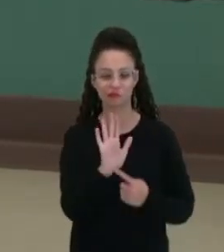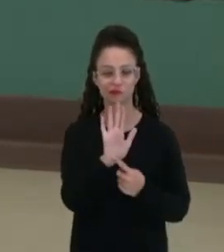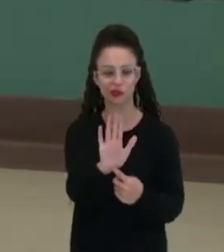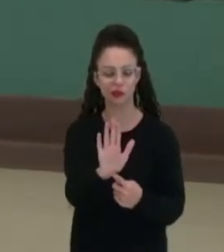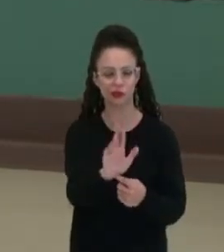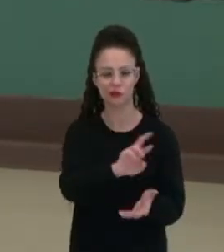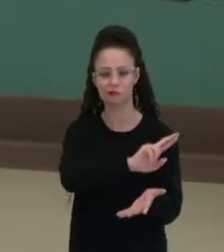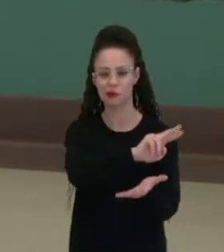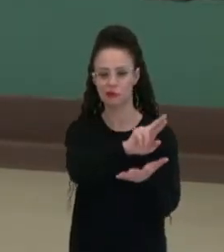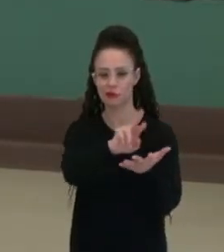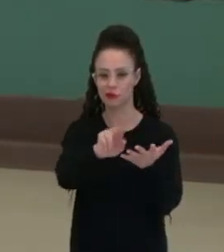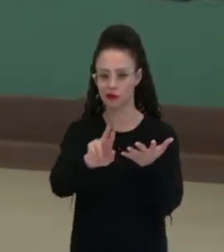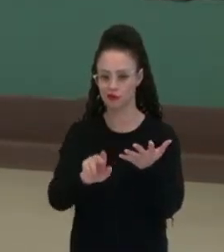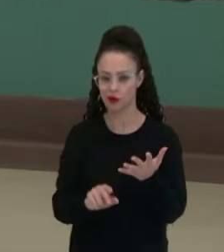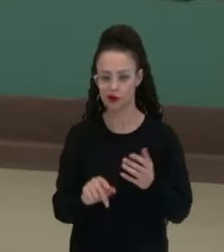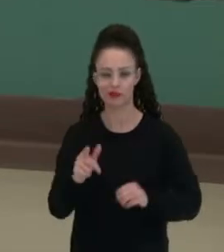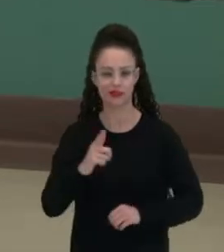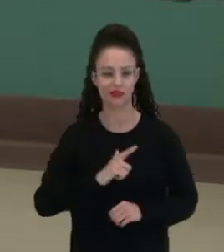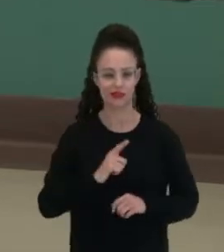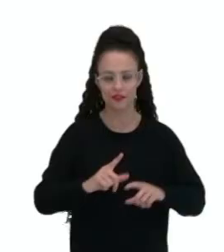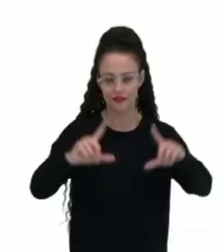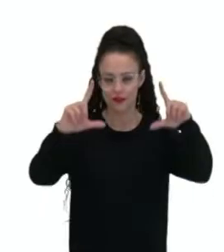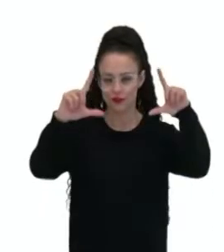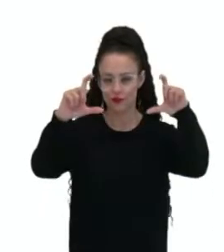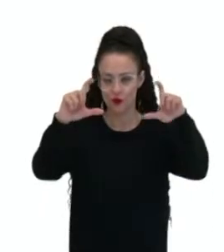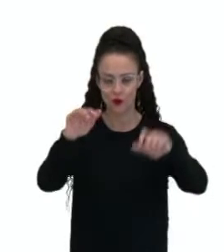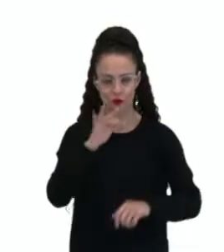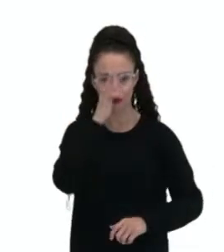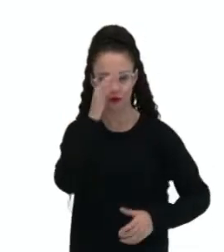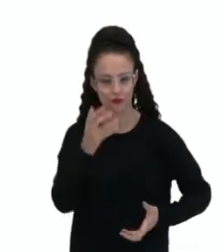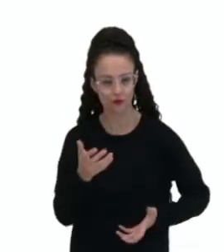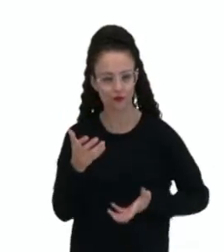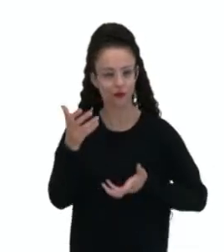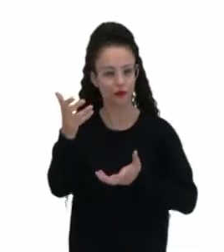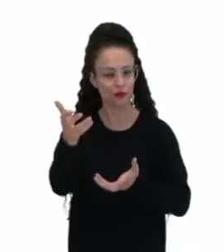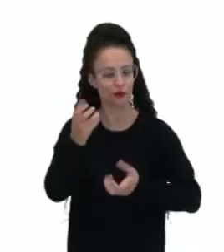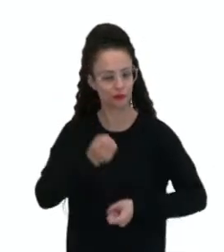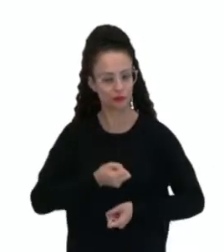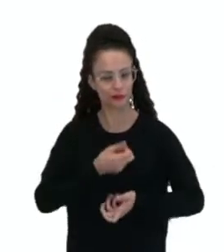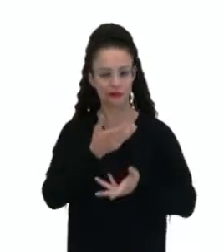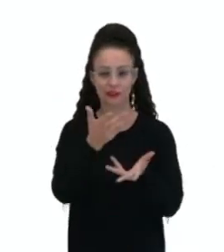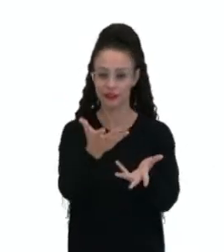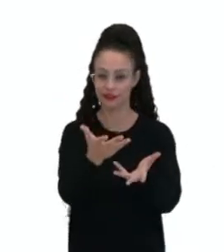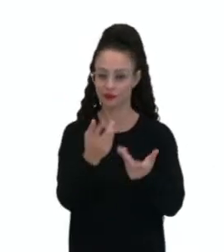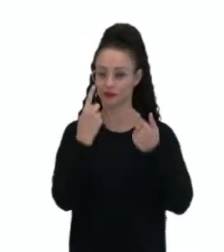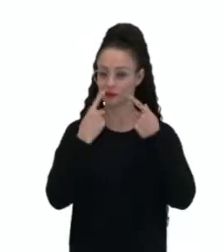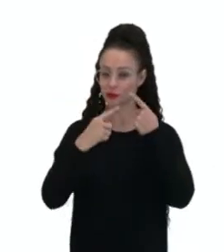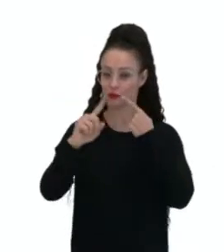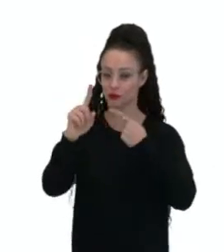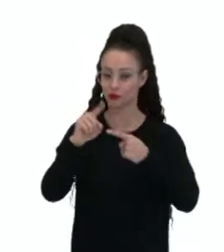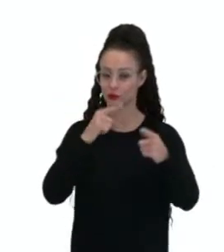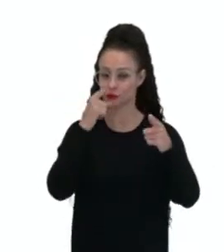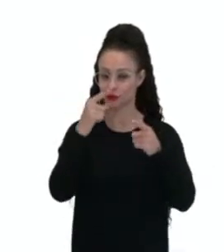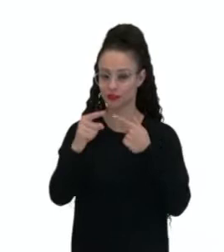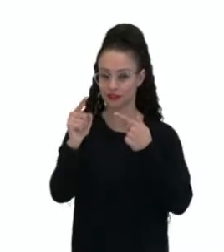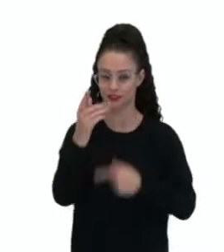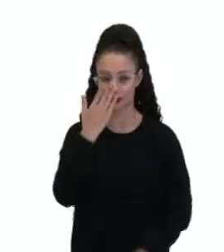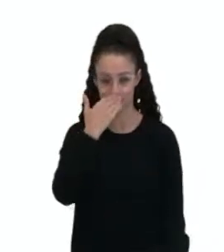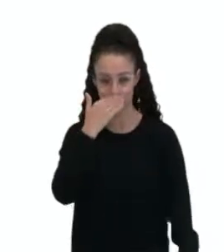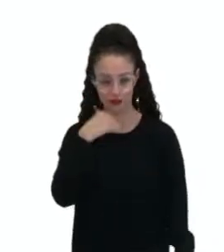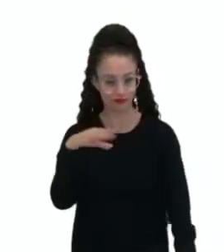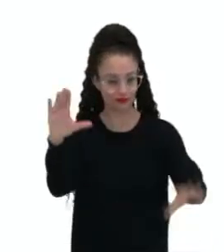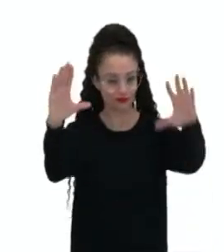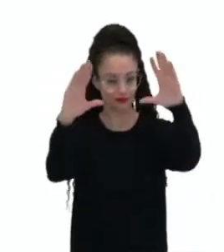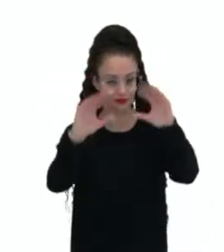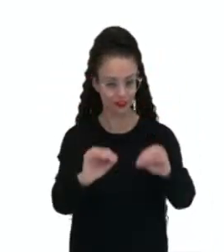formas. Ele ganha fotos, flores, poemas, músicas, jantares.